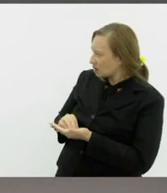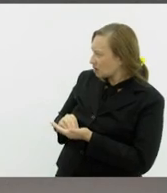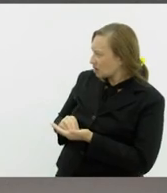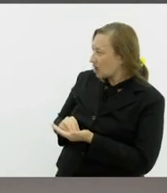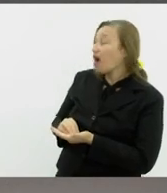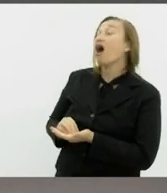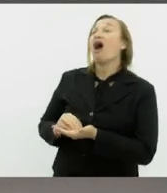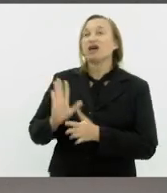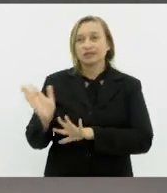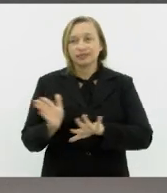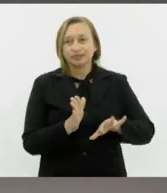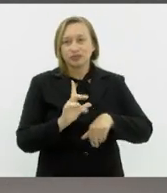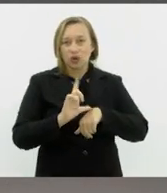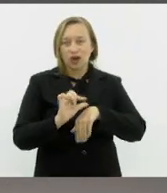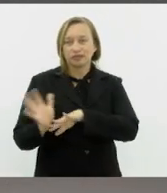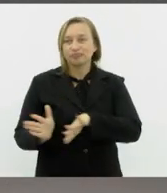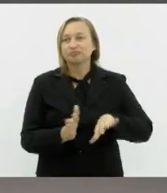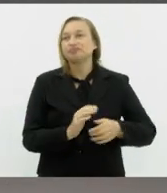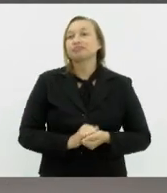o que falta.